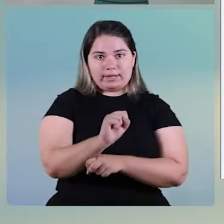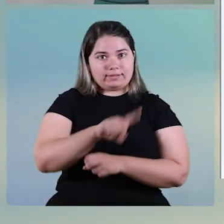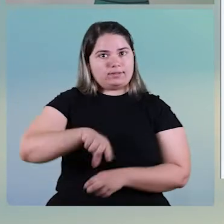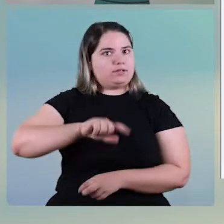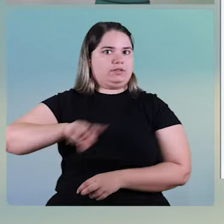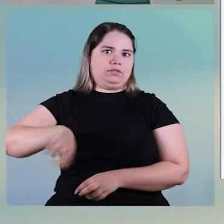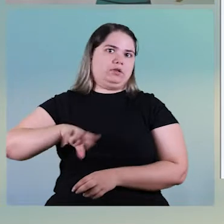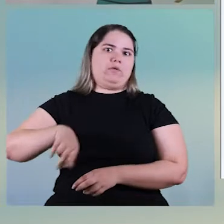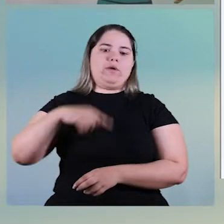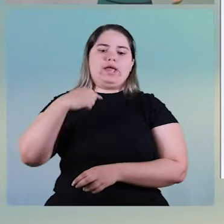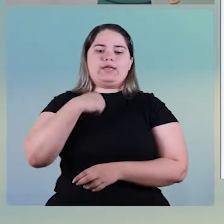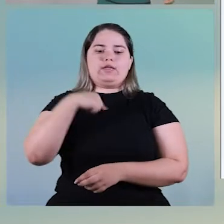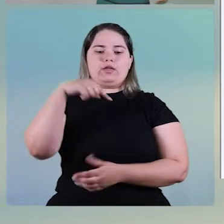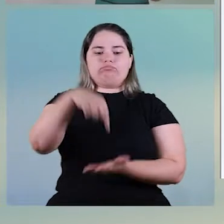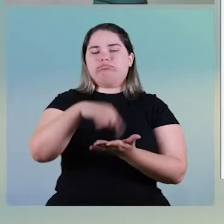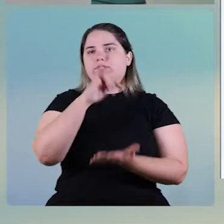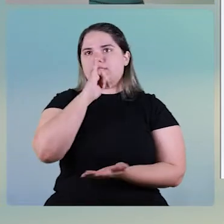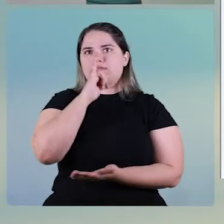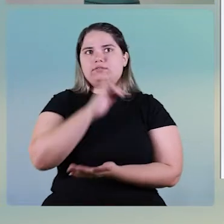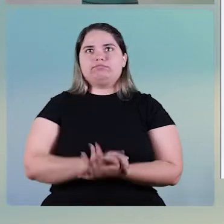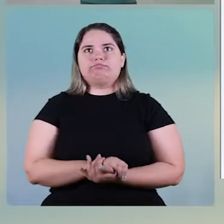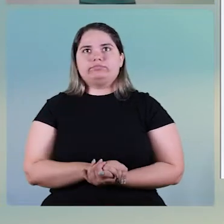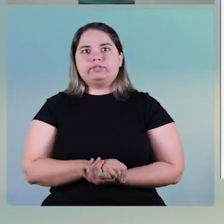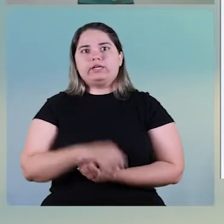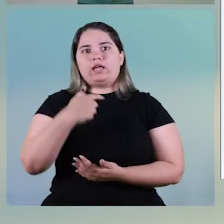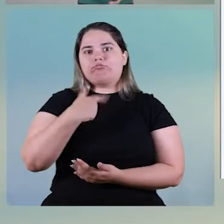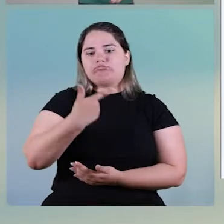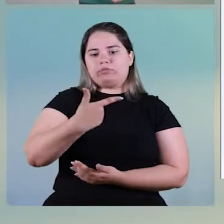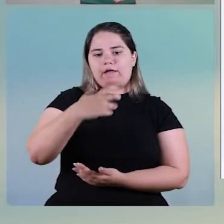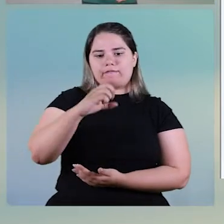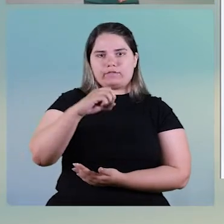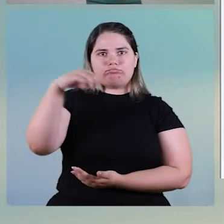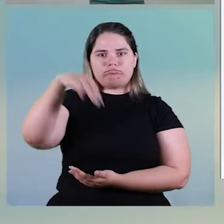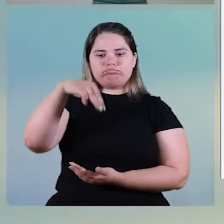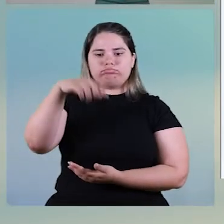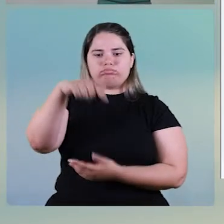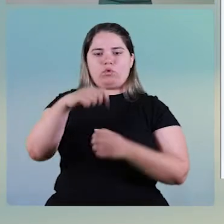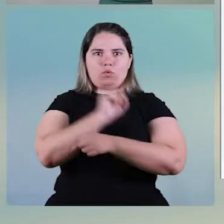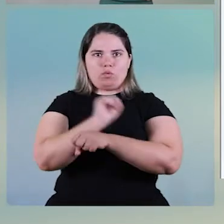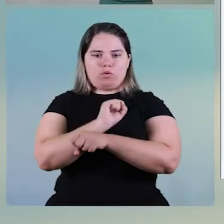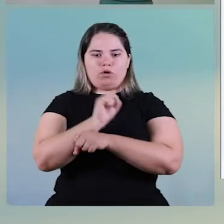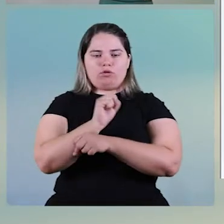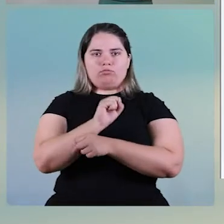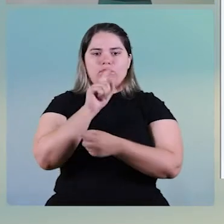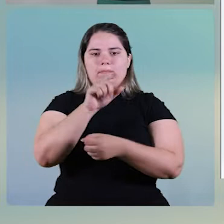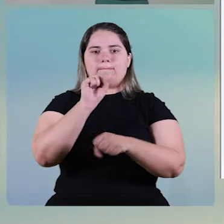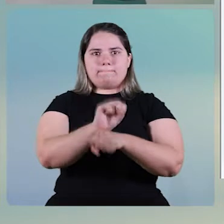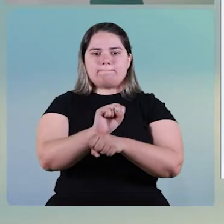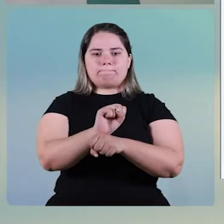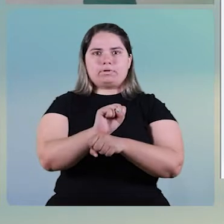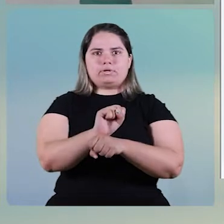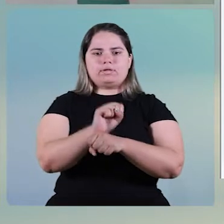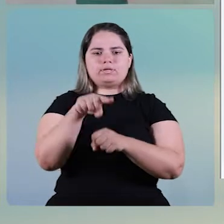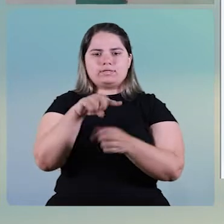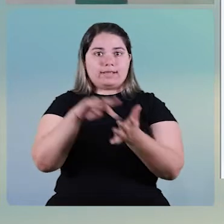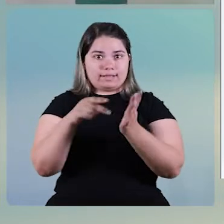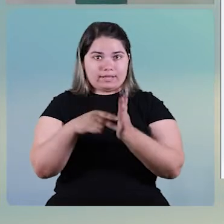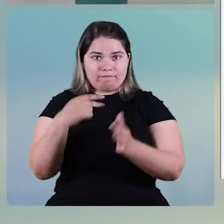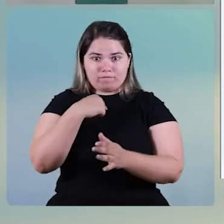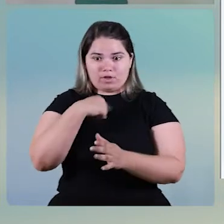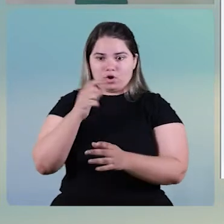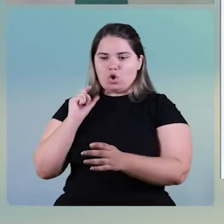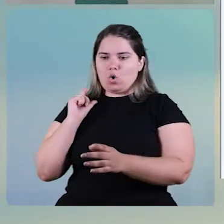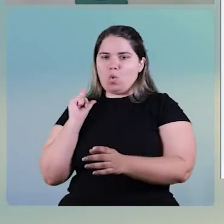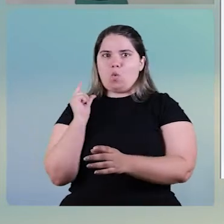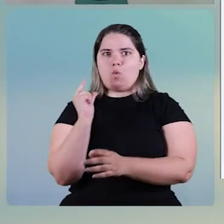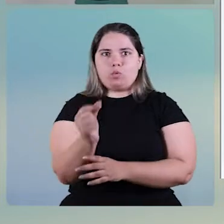percorreu essa distância. Se o objeto está na posição 20 metros, não significa dizer que ele percorreu 20 metros, mas que